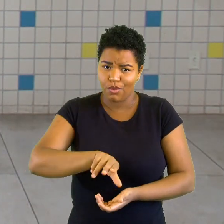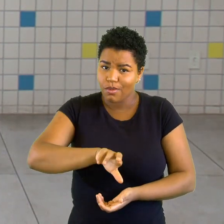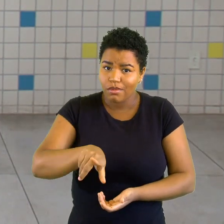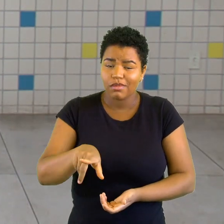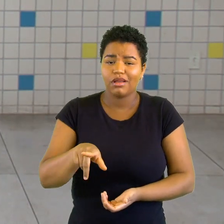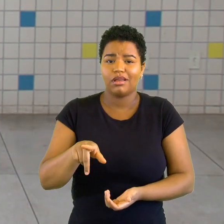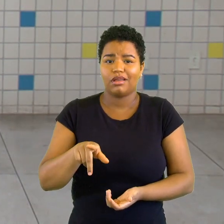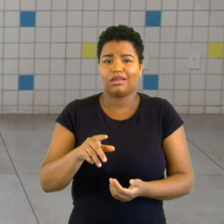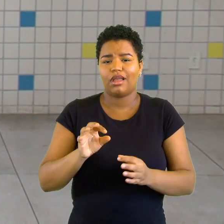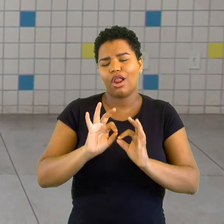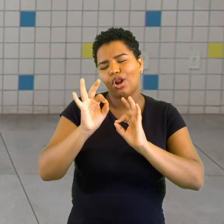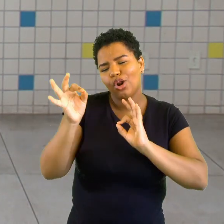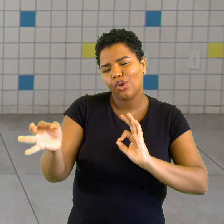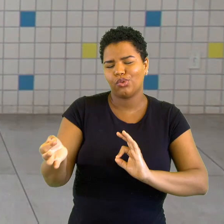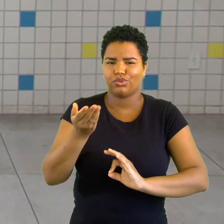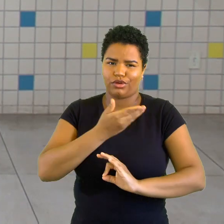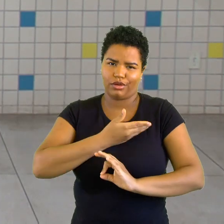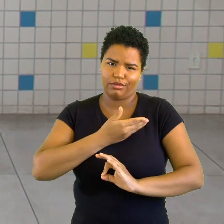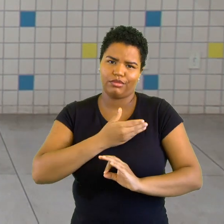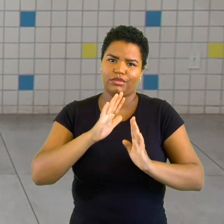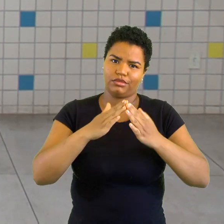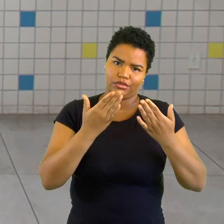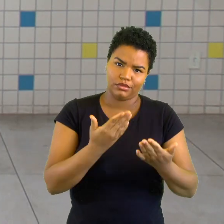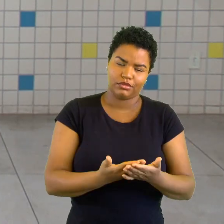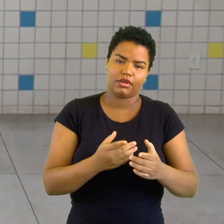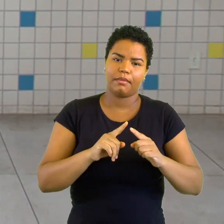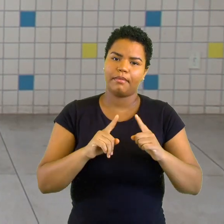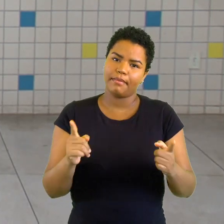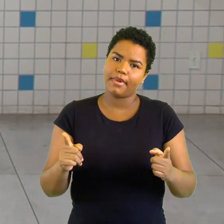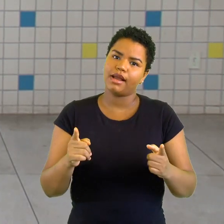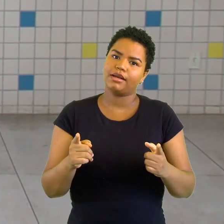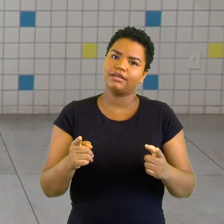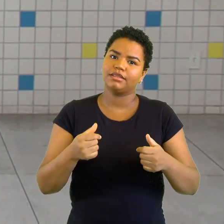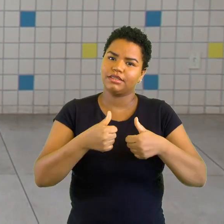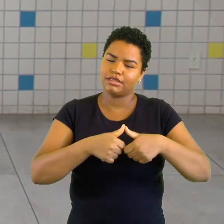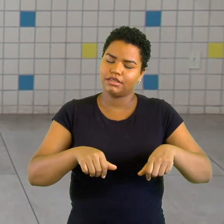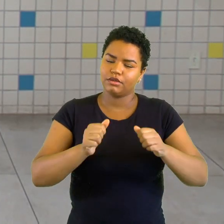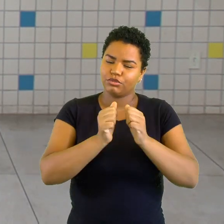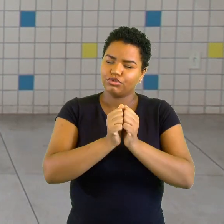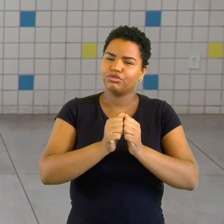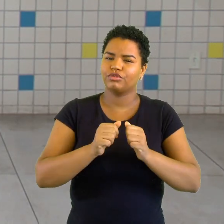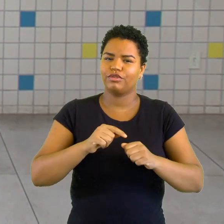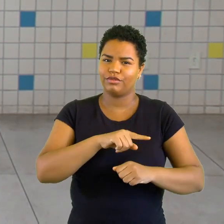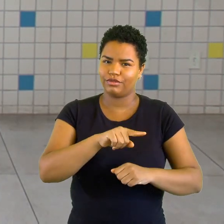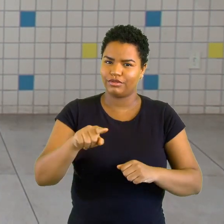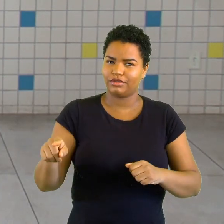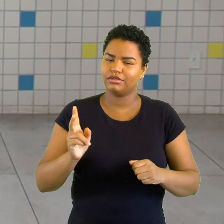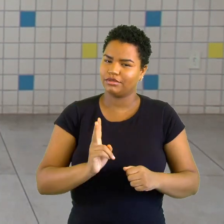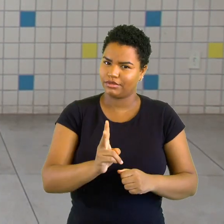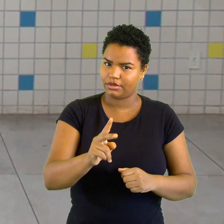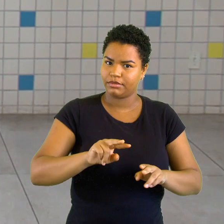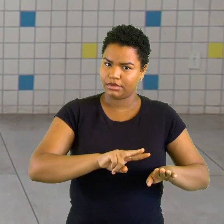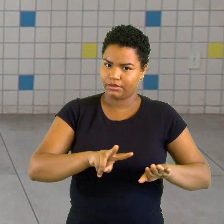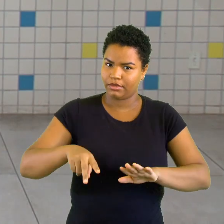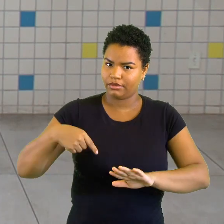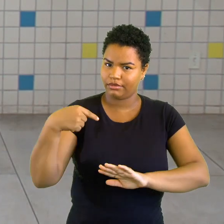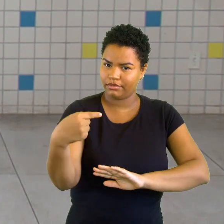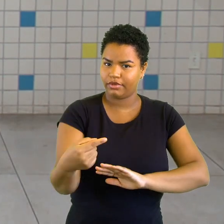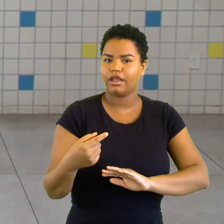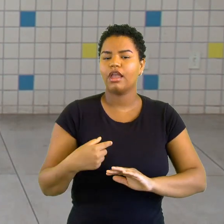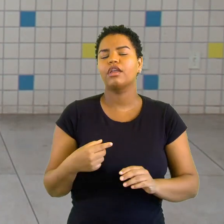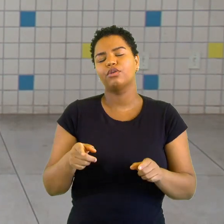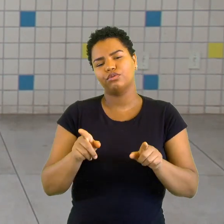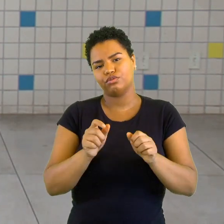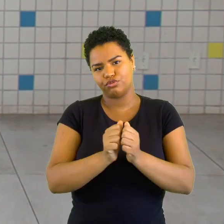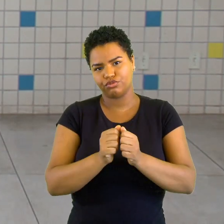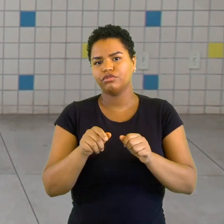longe dos colegas, longe da escola, mas nós estamos aqui com vocês sempre. Na semana que vem estarei aqui novamente trazendo um outro